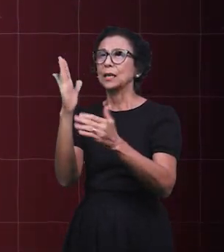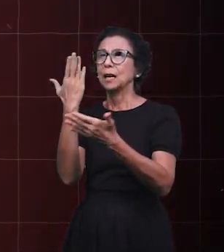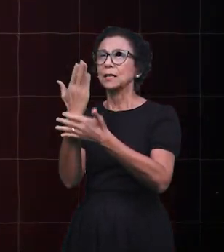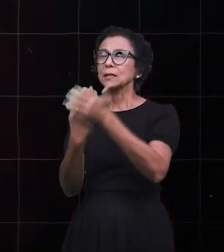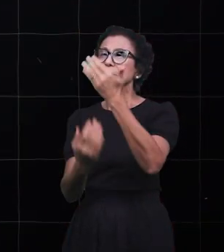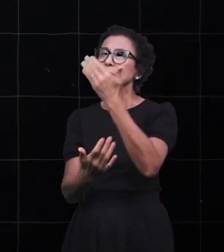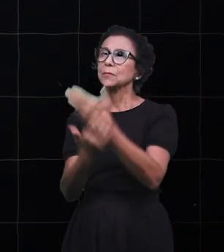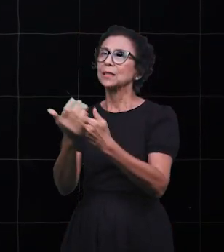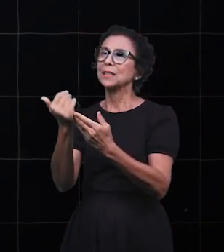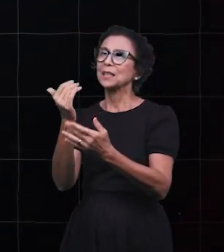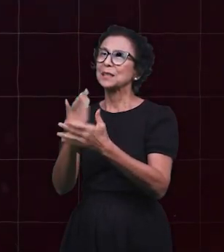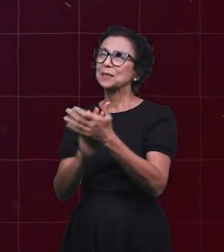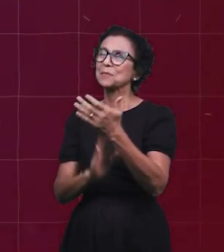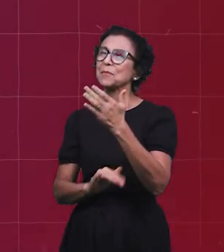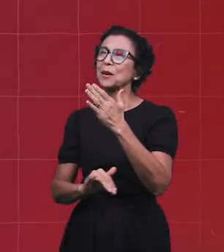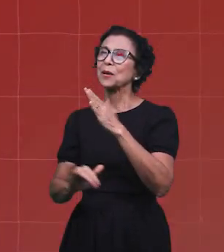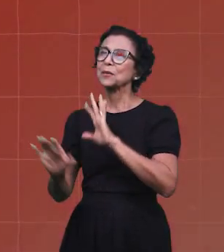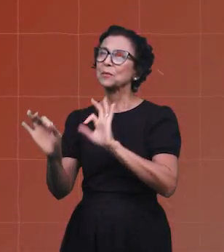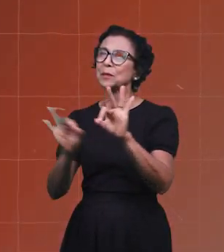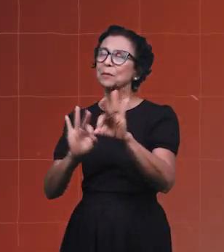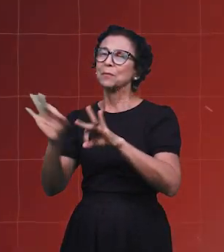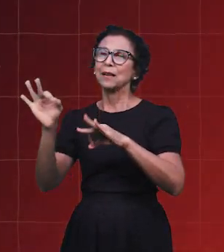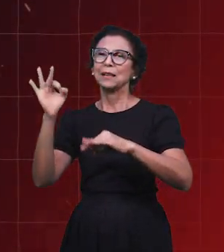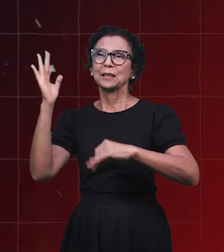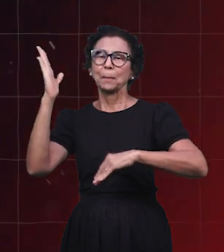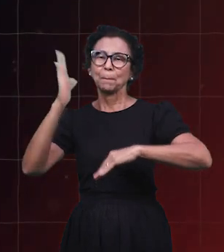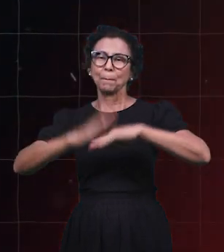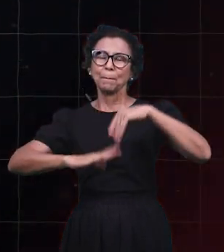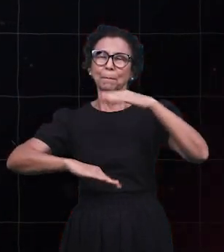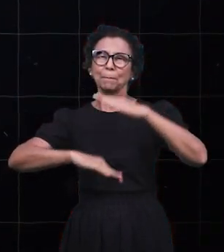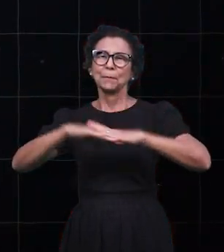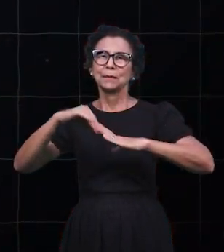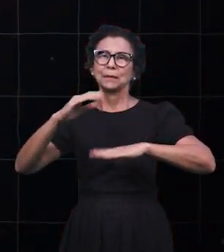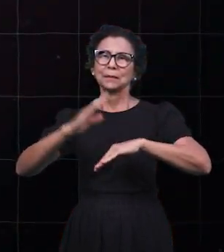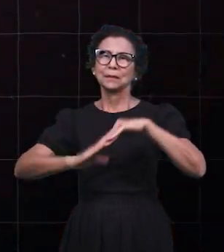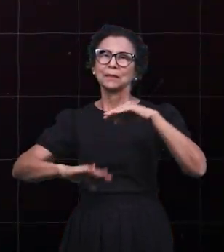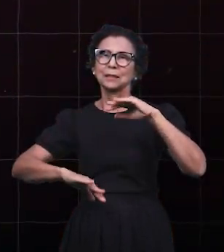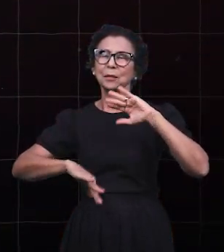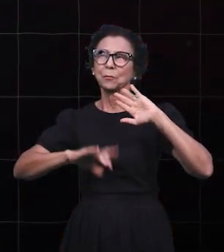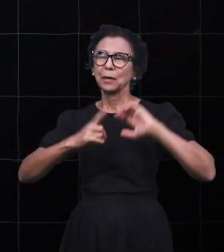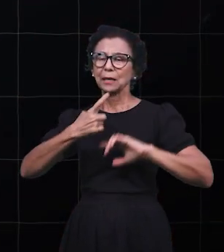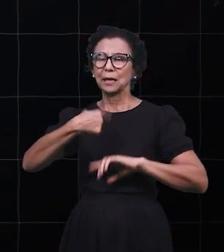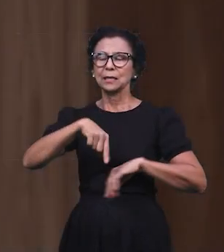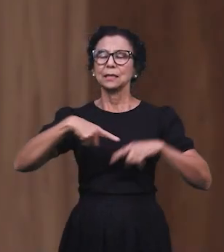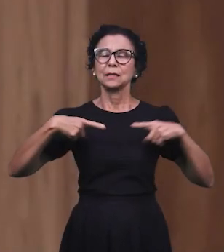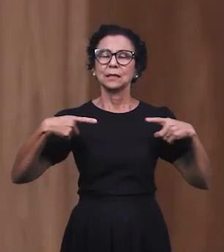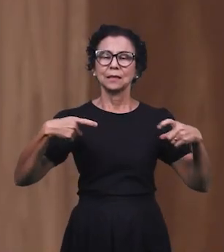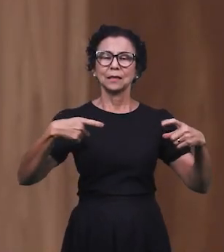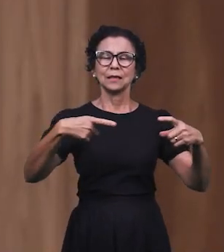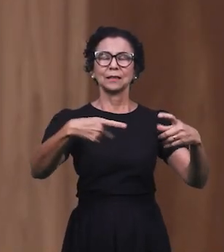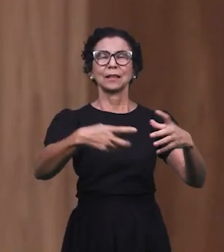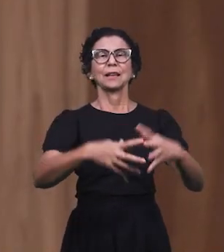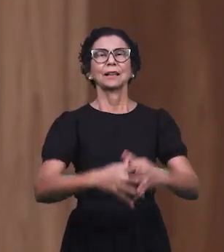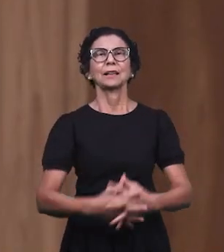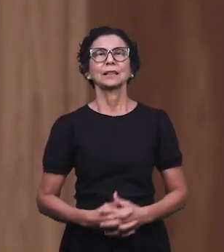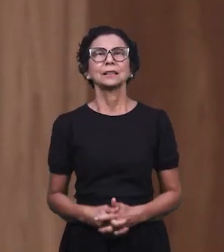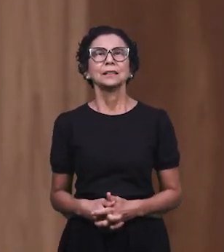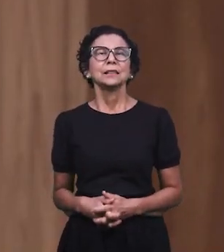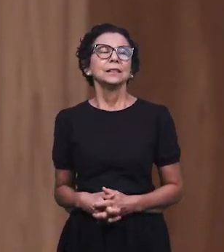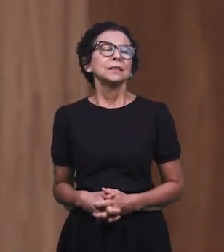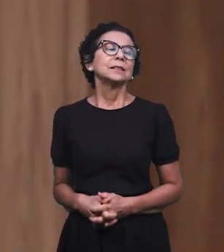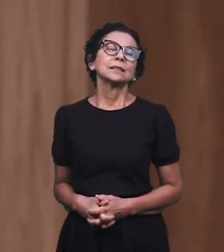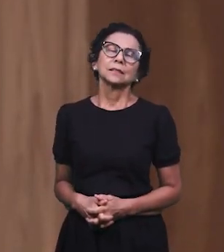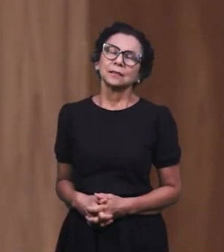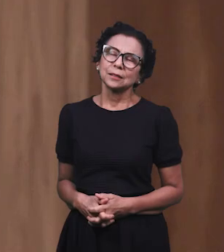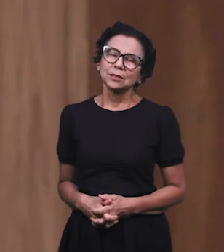mãos para a peleja, para o combate, e os meus dedos para a guerra. Então, a mente de Davi, o pensamento